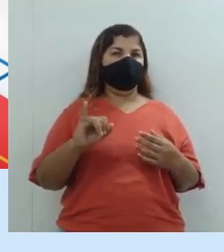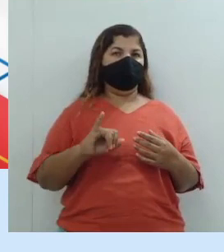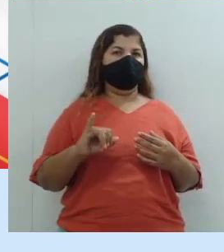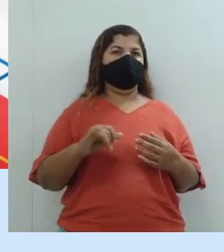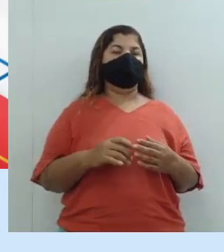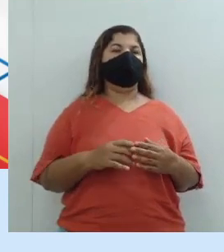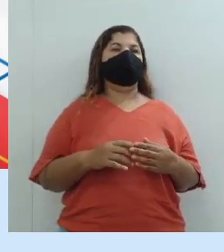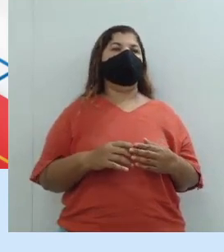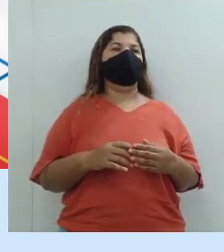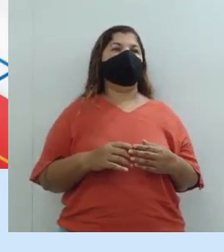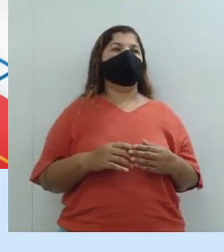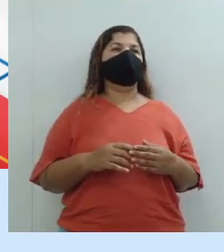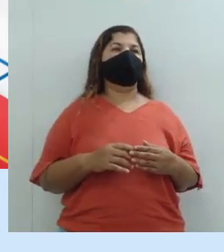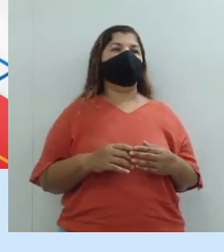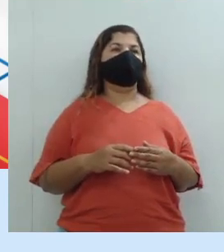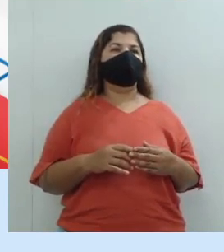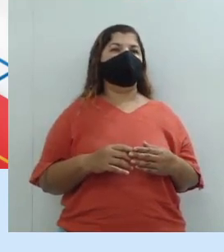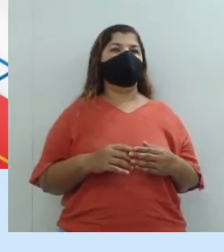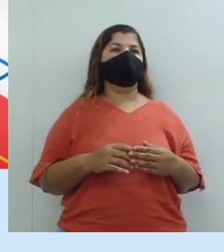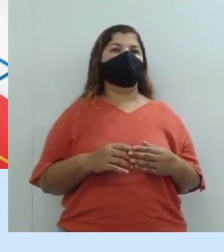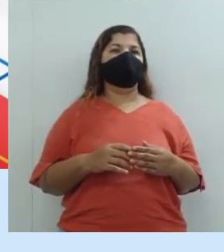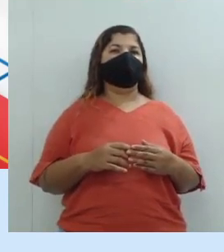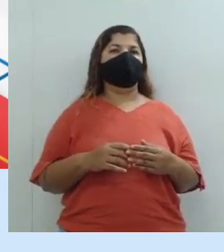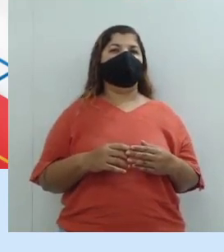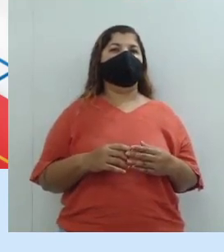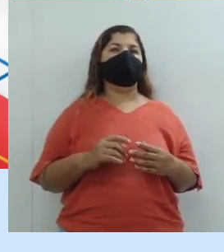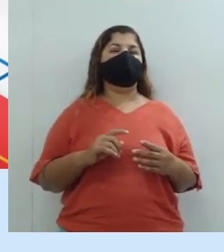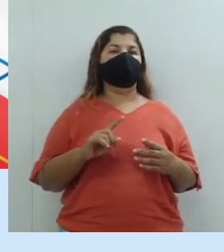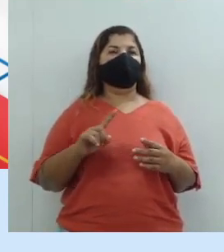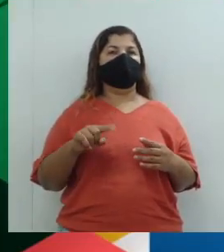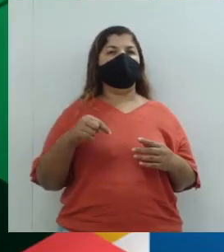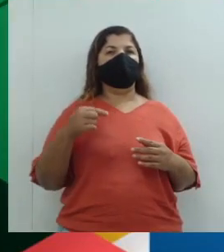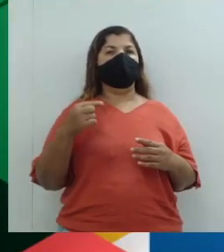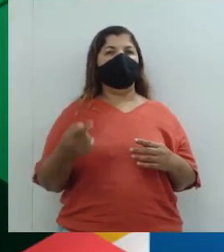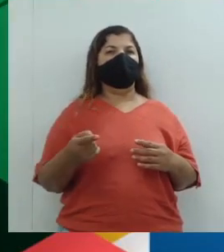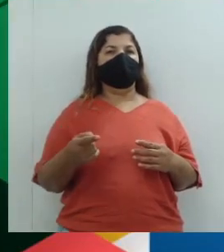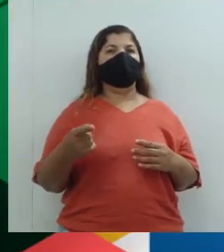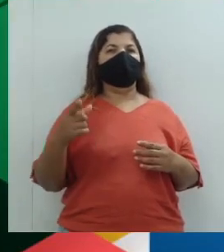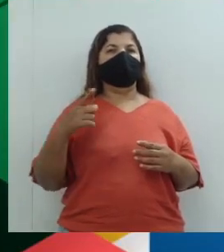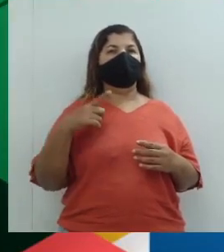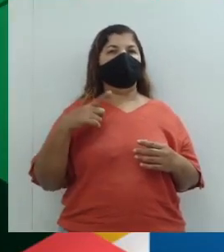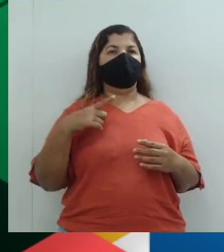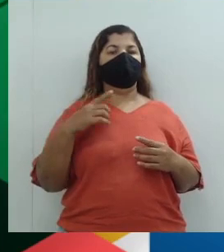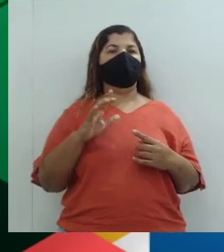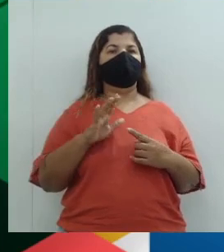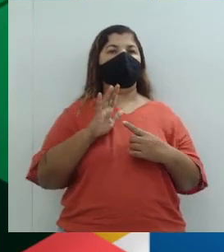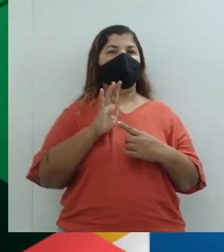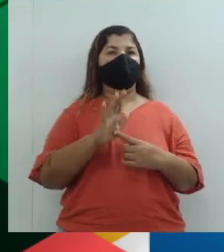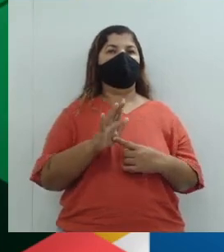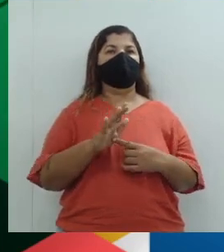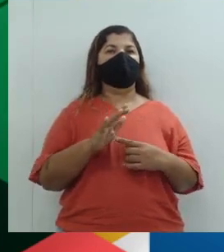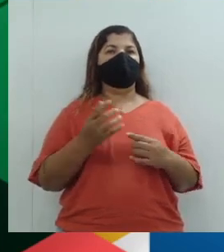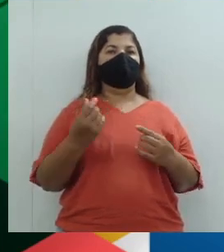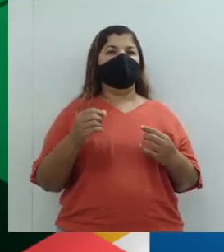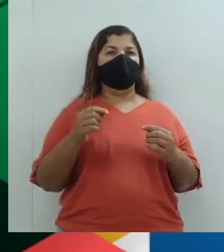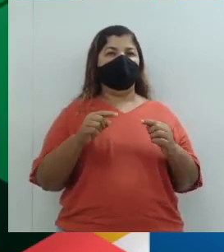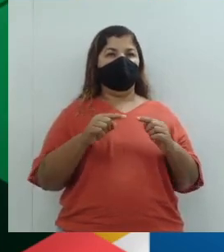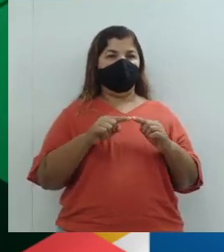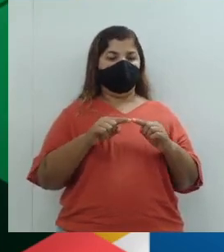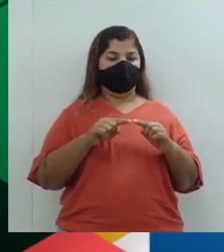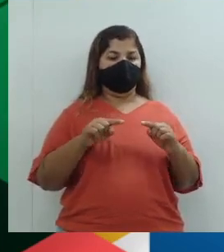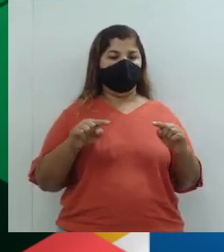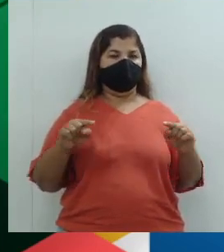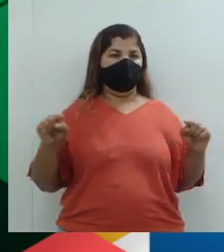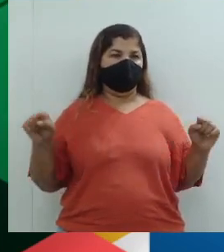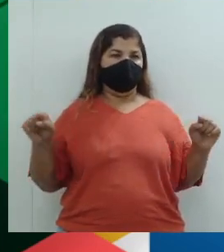fazer. Vamos lá. Depois disso, a gente vai estabelecer ali, ó, você percebeu que a gente estabeleceu um eixo de coordenadas ali embaixo, onde eu